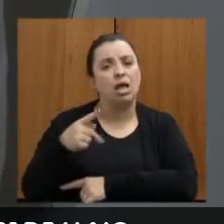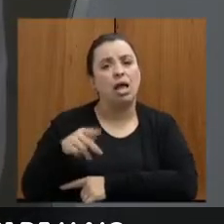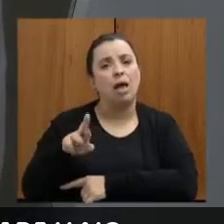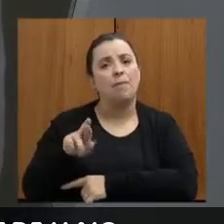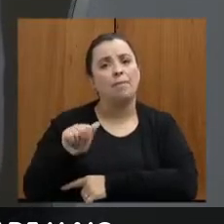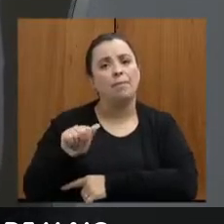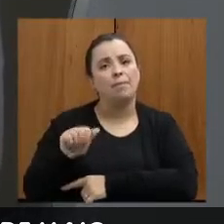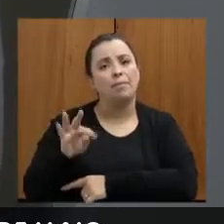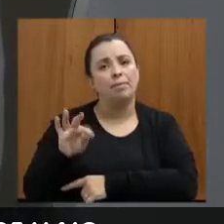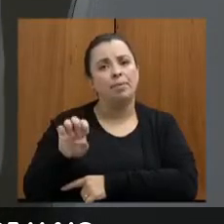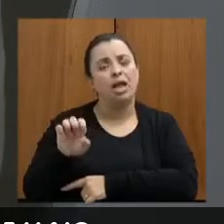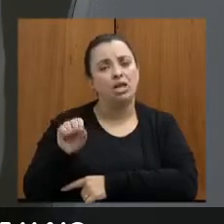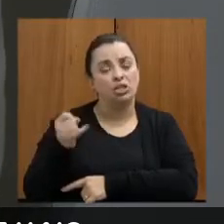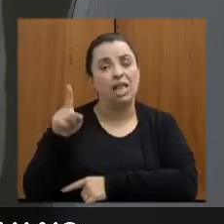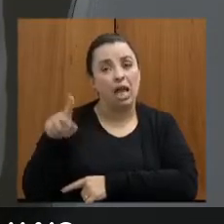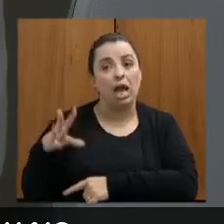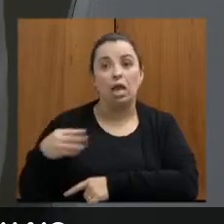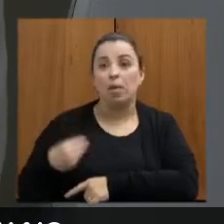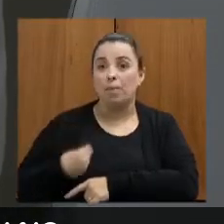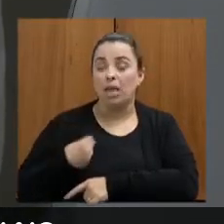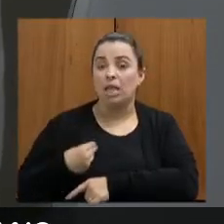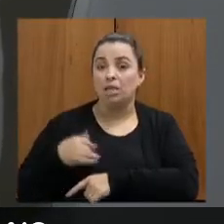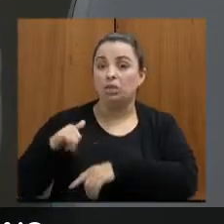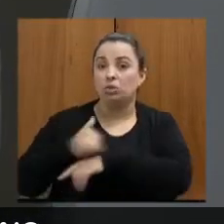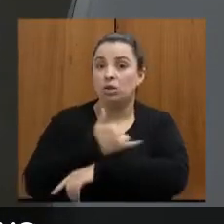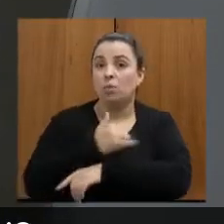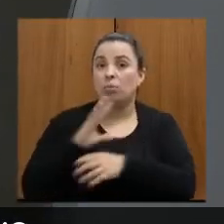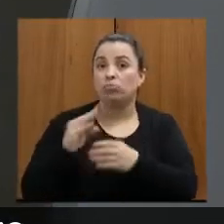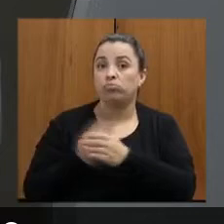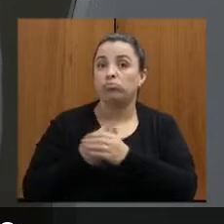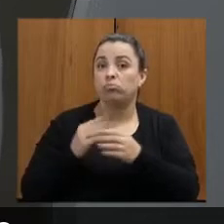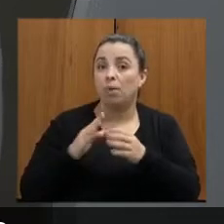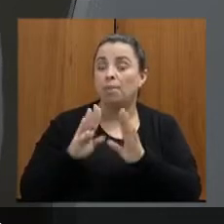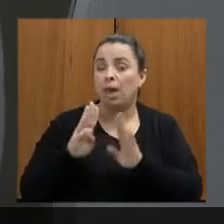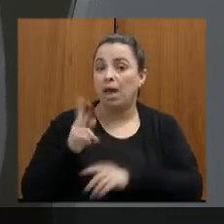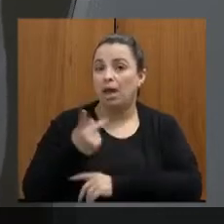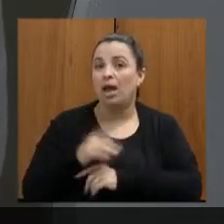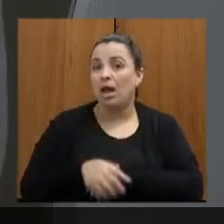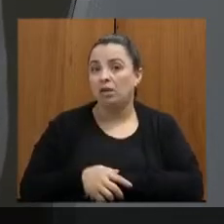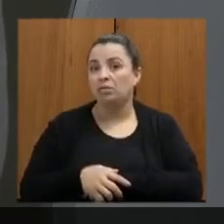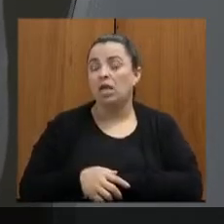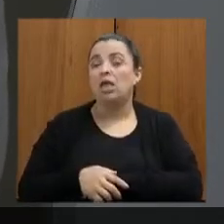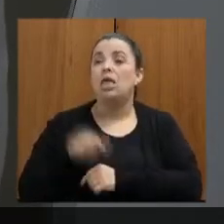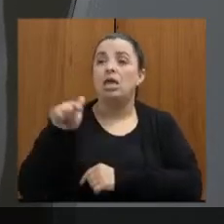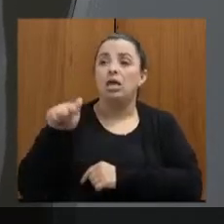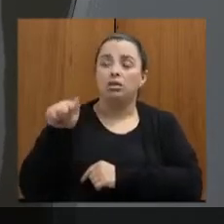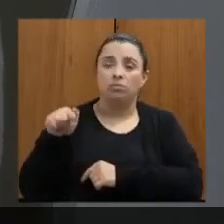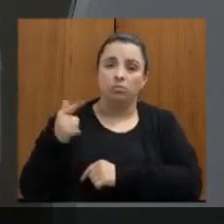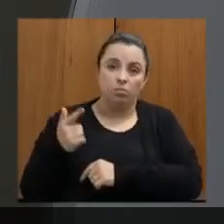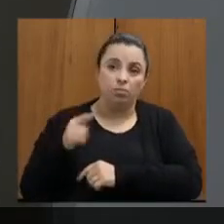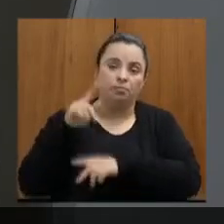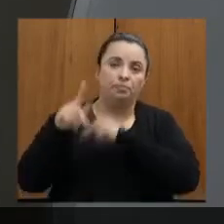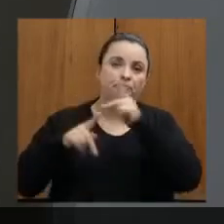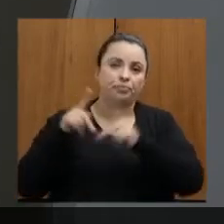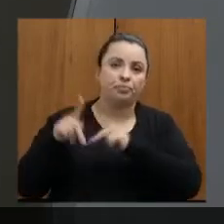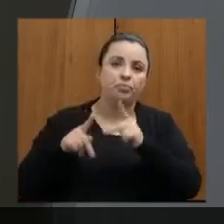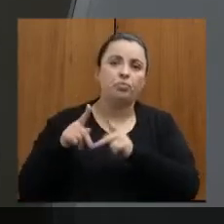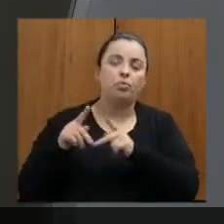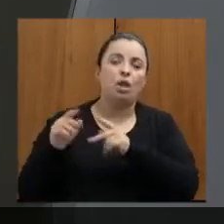da região metropolitana de Belo Horizonte porque ali Cruz e o aeroporto que a população daquela região não tem